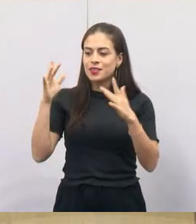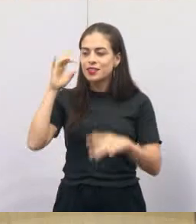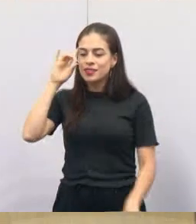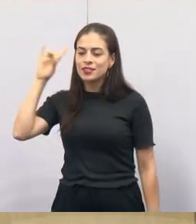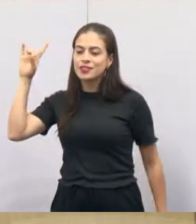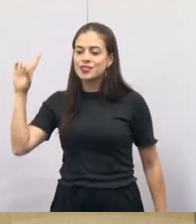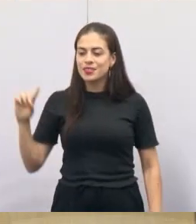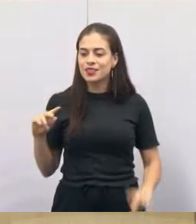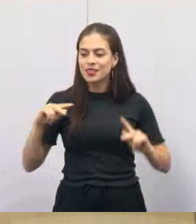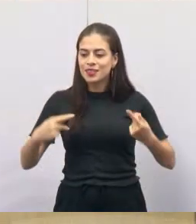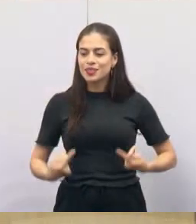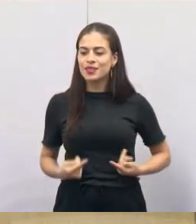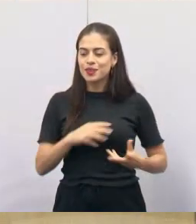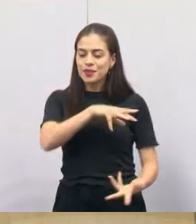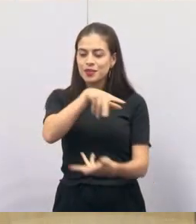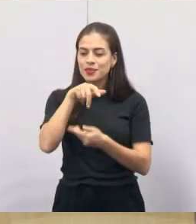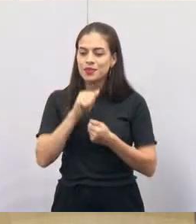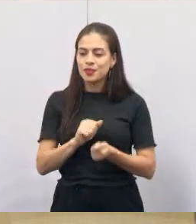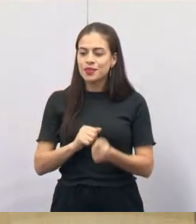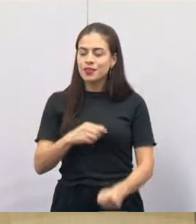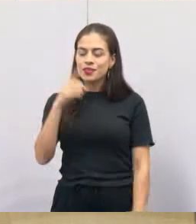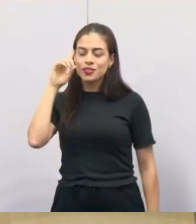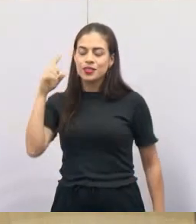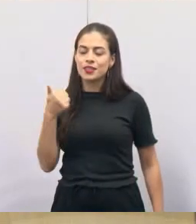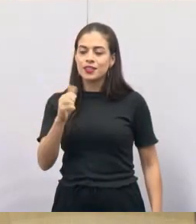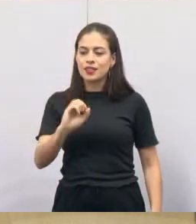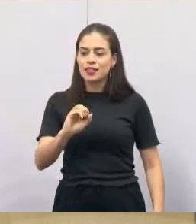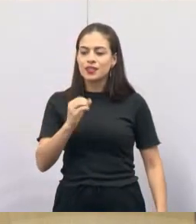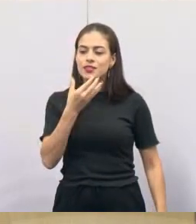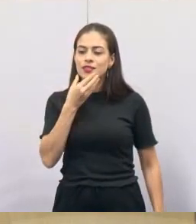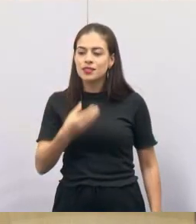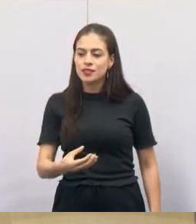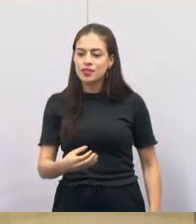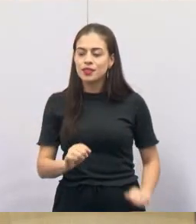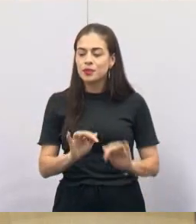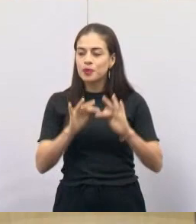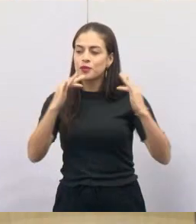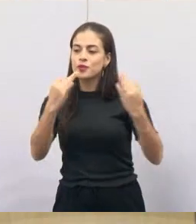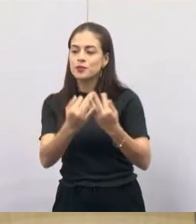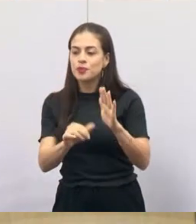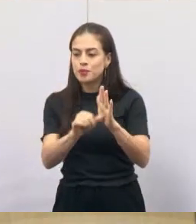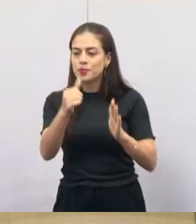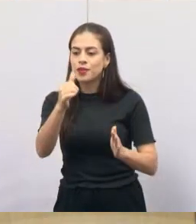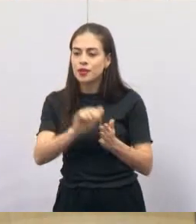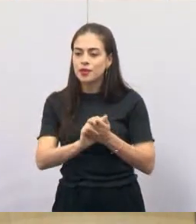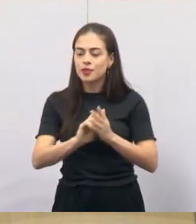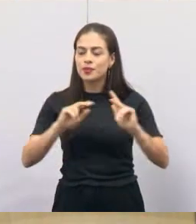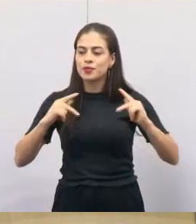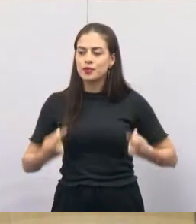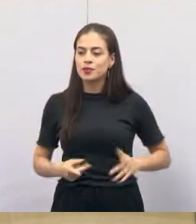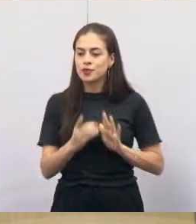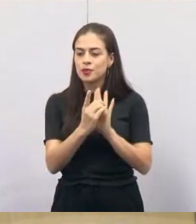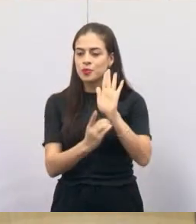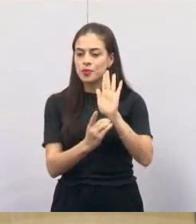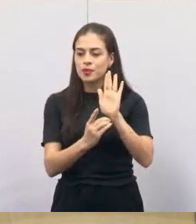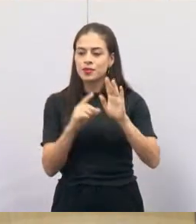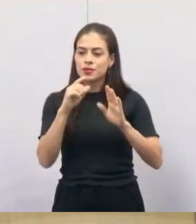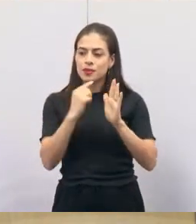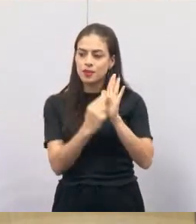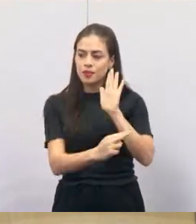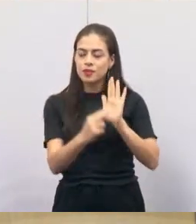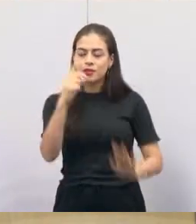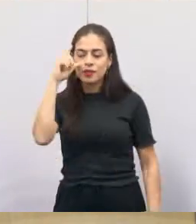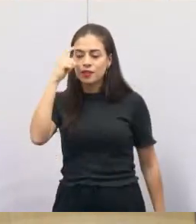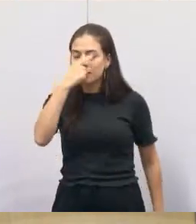de Direitos Humanos, celebrado em 10 de dezembro, realizado no 1º Fórum Regional de Direitos Humanos. Autoria, Abner.